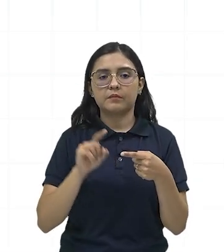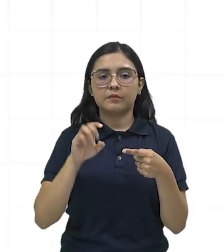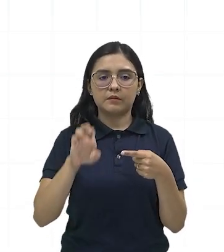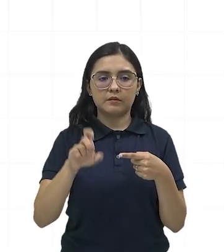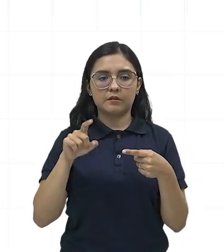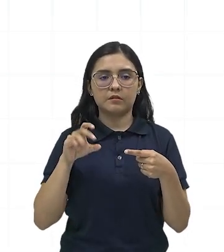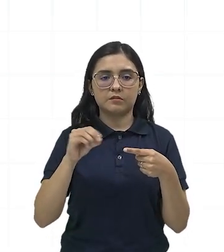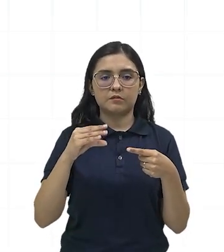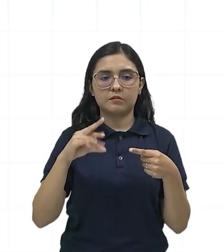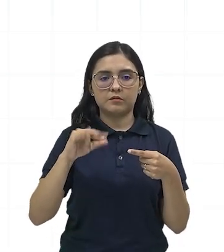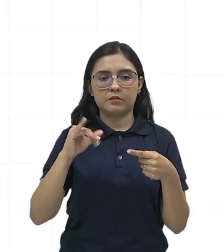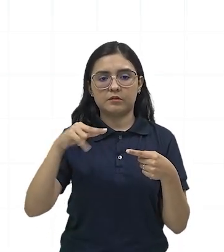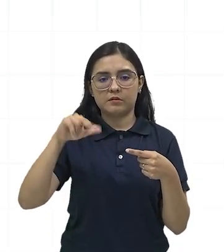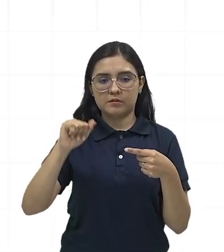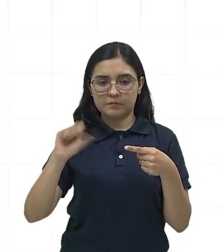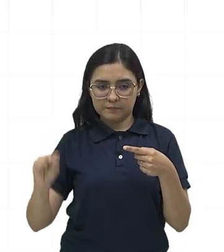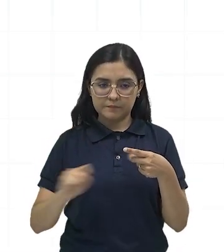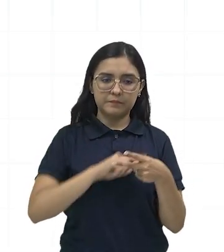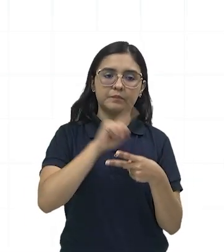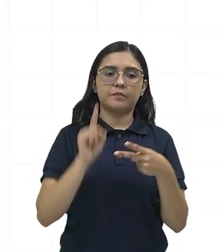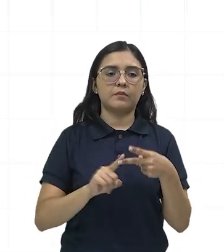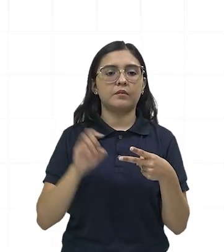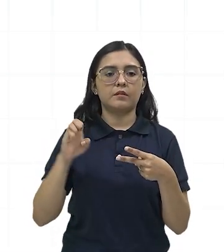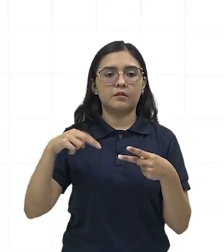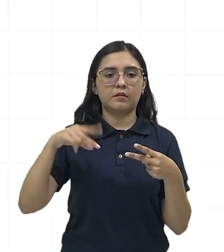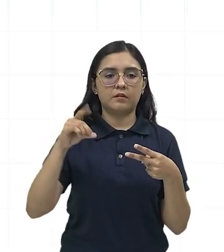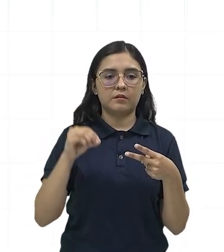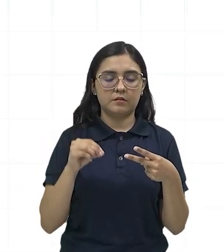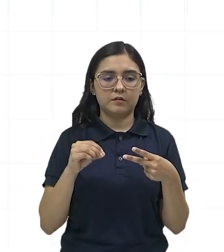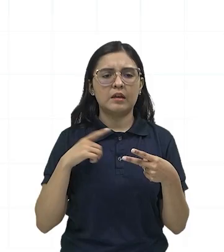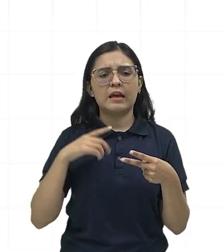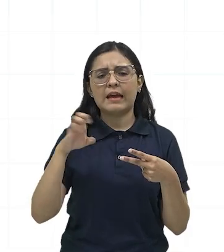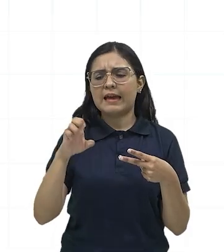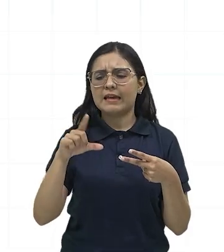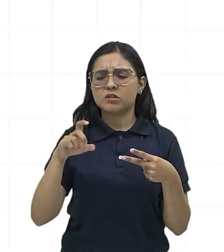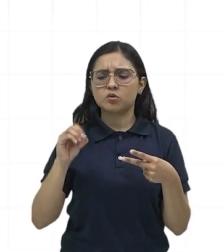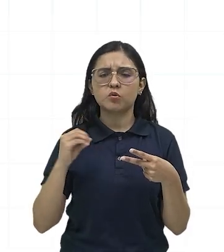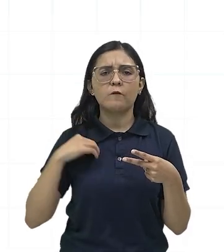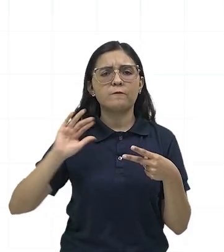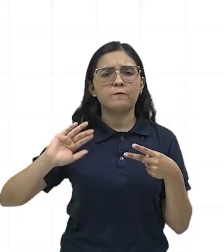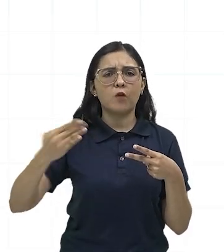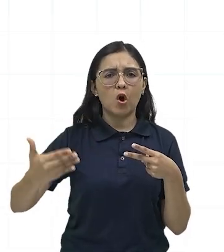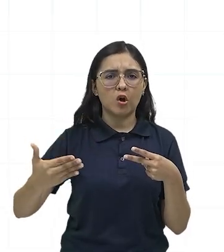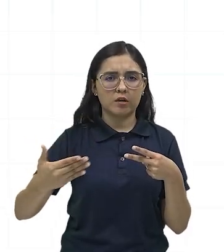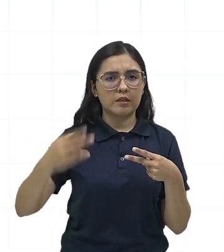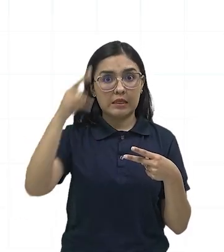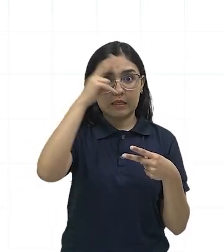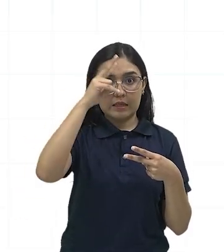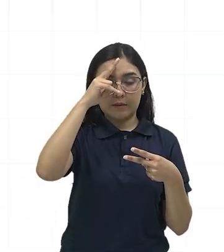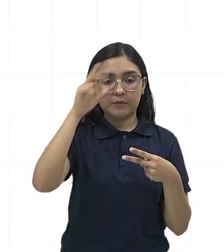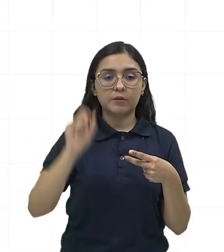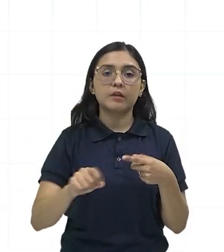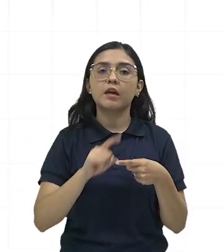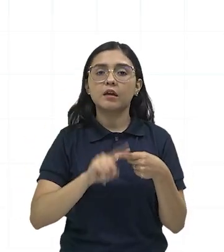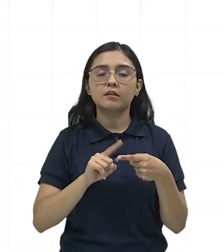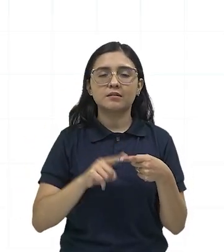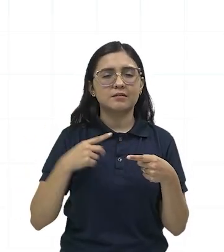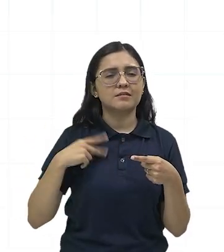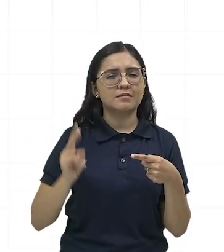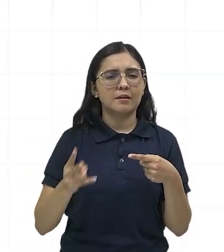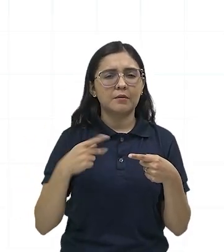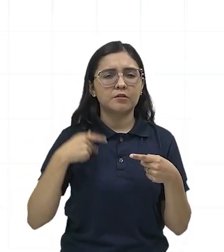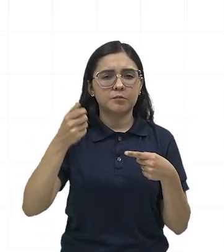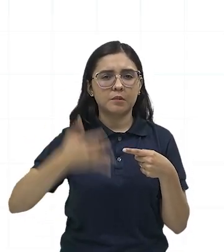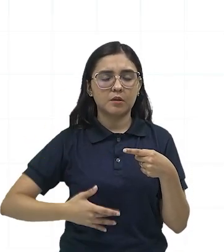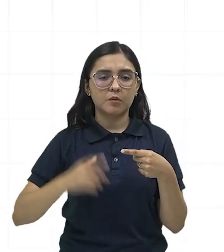as glândulas exócrinas. Exo vem de fora, tá? Então, lembra que eu sempre falo para os meus